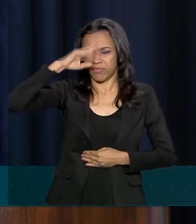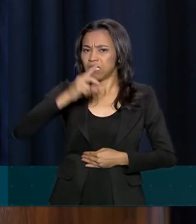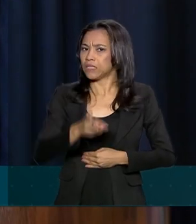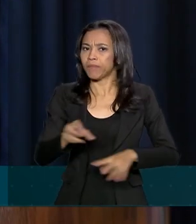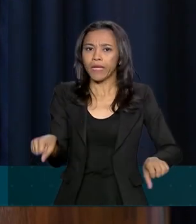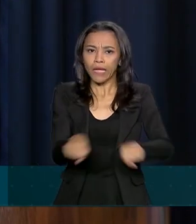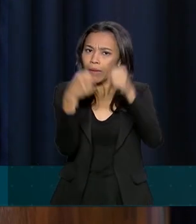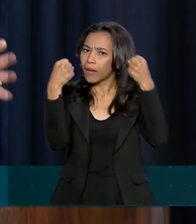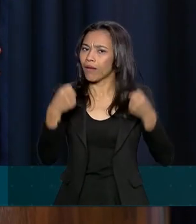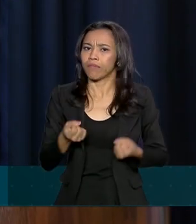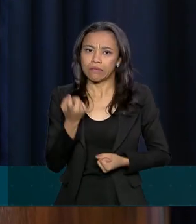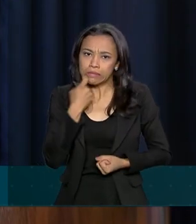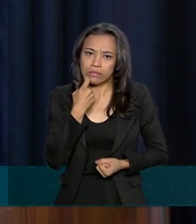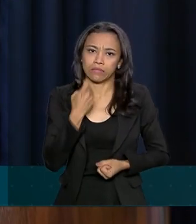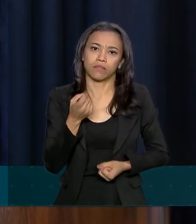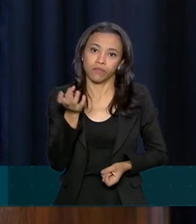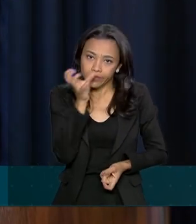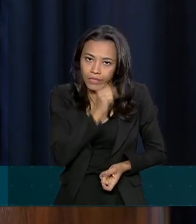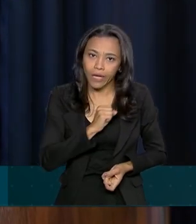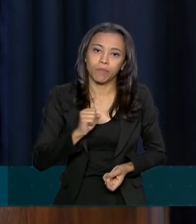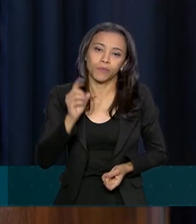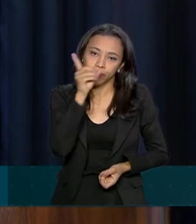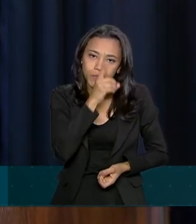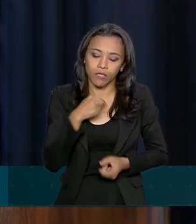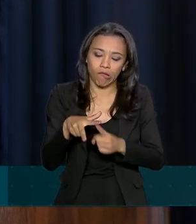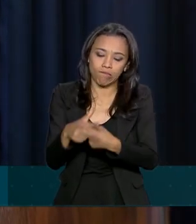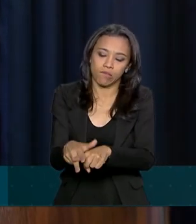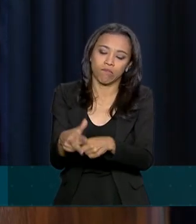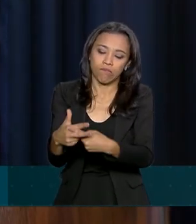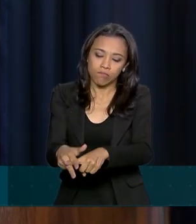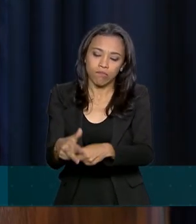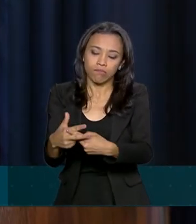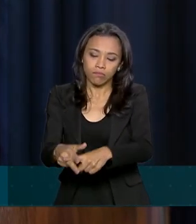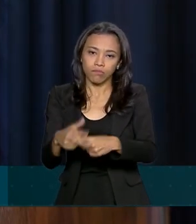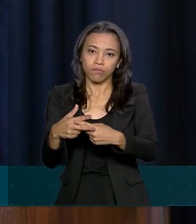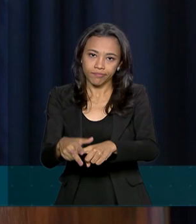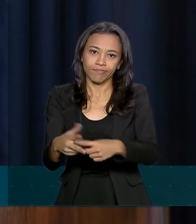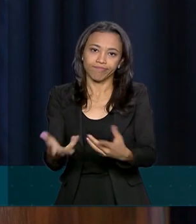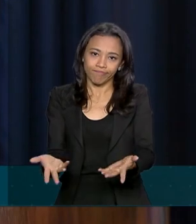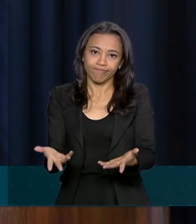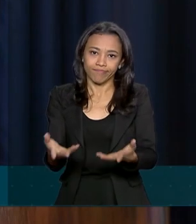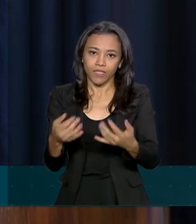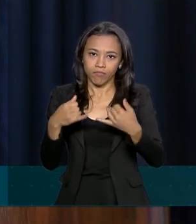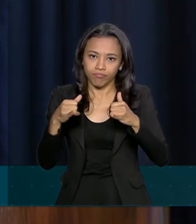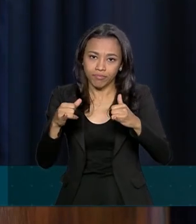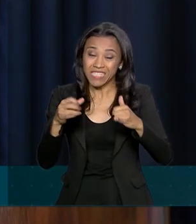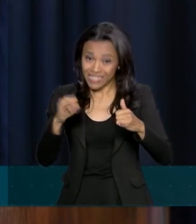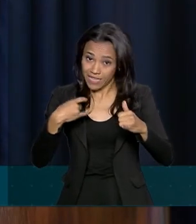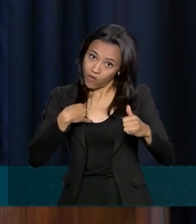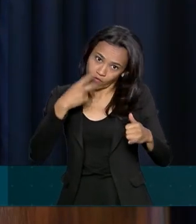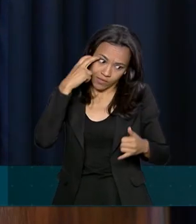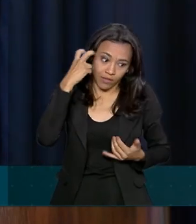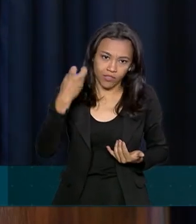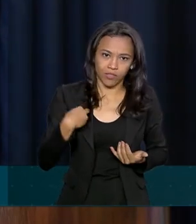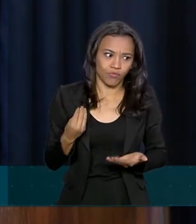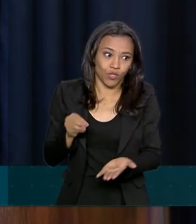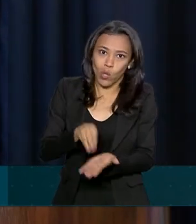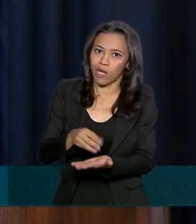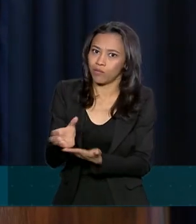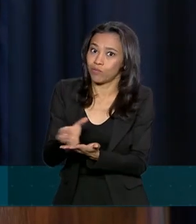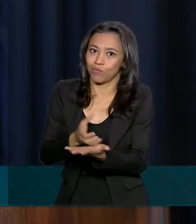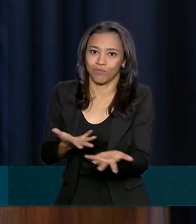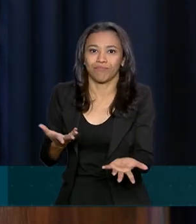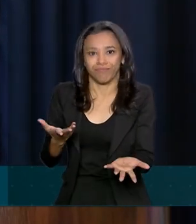sexta-feira. Então, eu passava sábado e domingo arrumando ali os geradores. Se tivesse inteligência, não tinha botado minhas alterações que tinha o